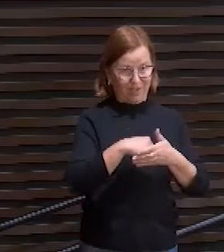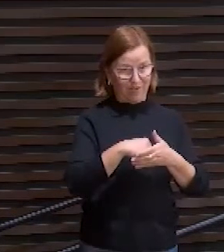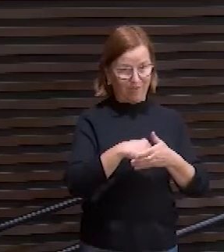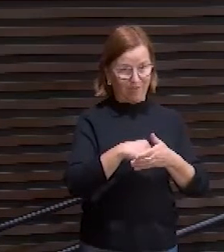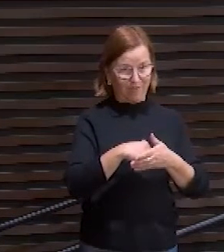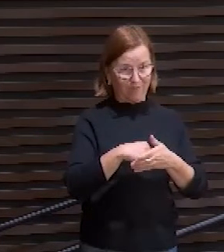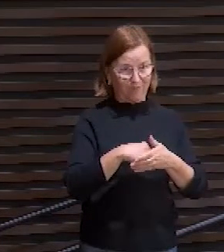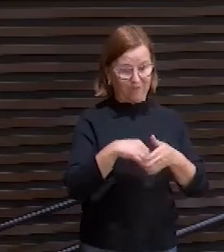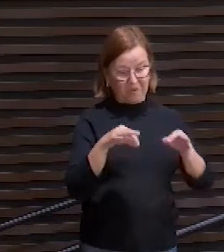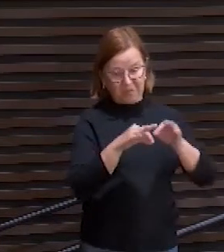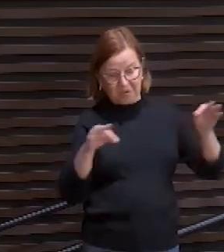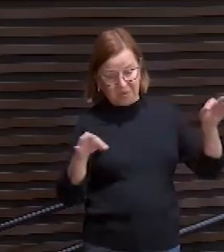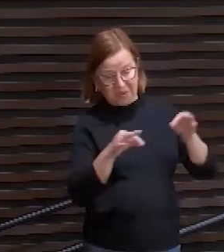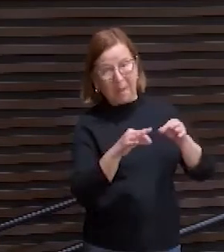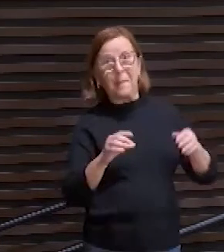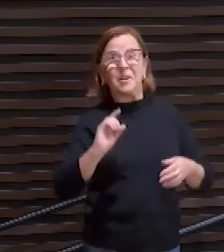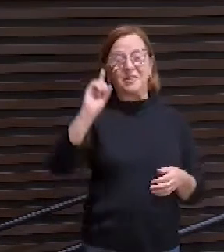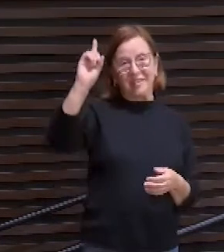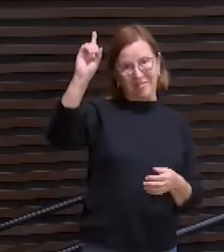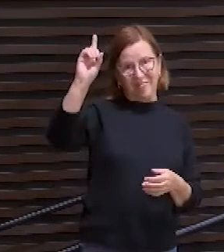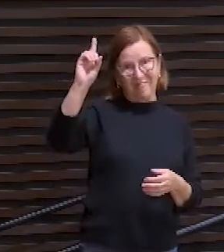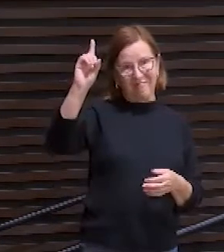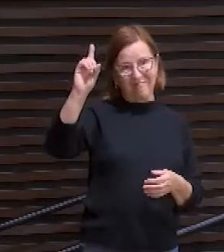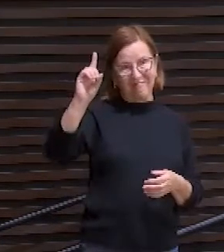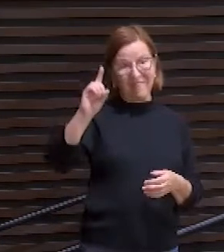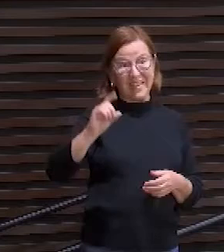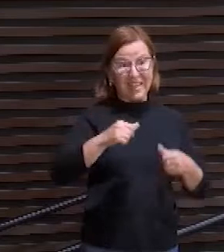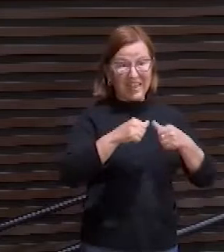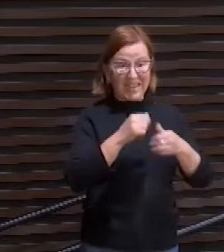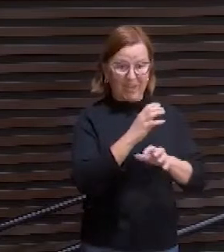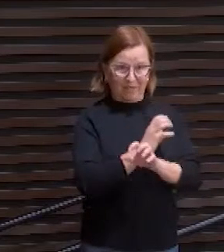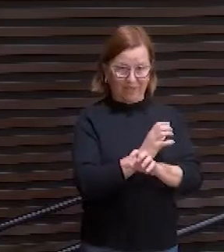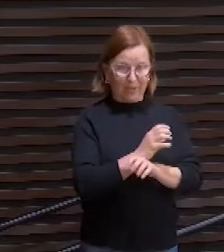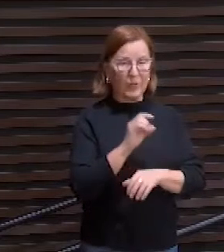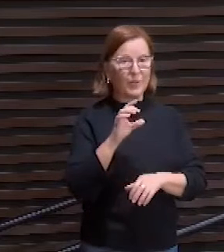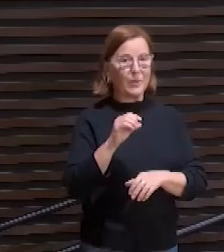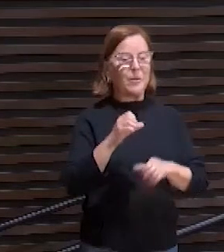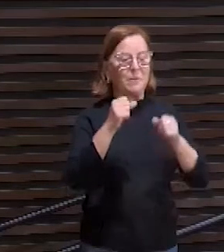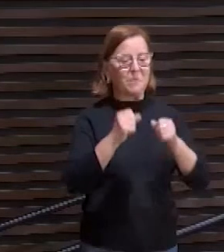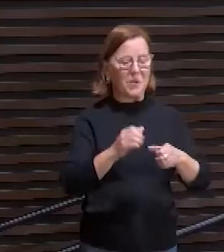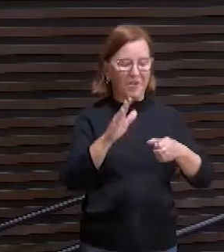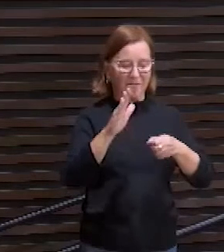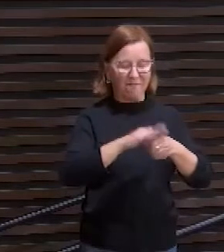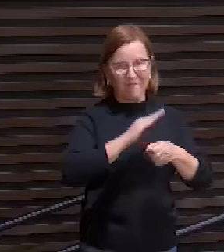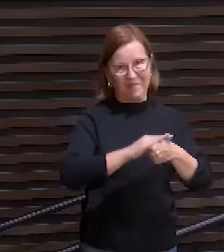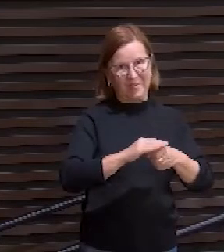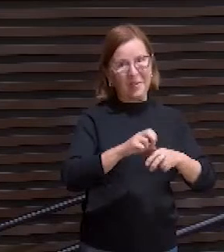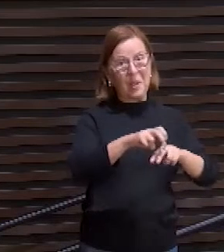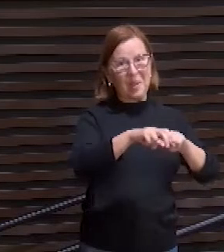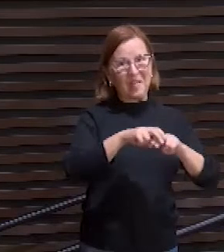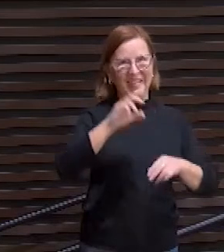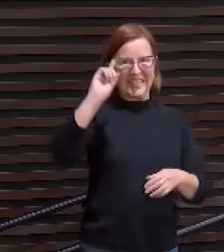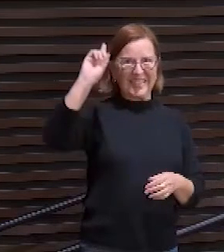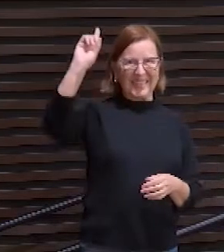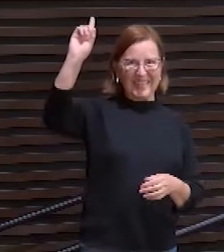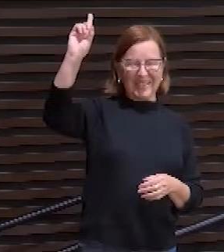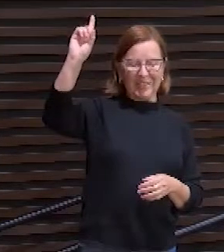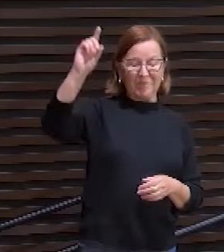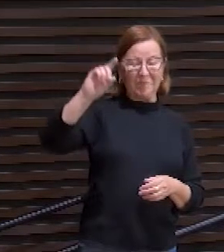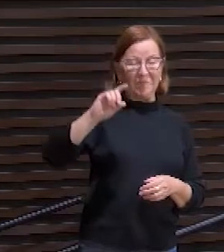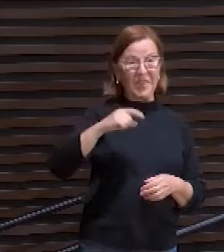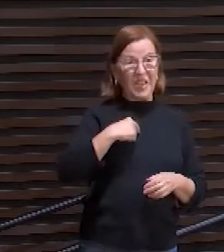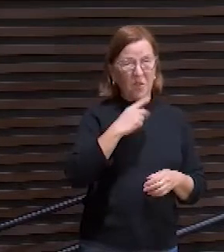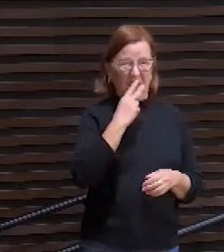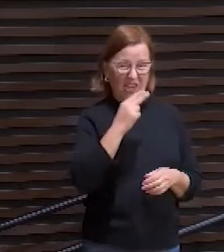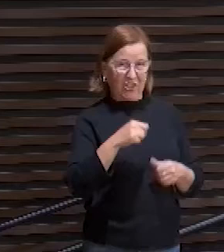um vazio dentro de nós que só pode ser preenchido por Deus. E eu acredito que esse jovem, esse homem,